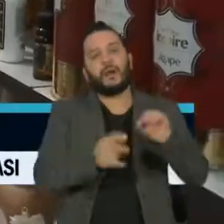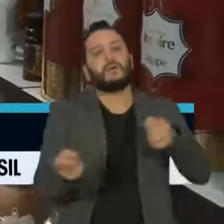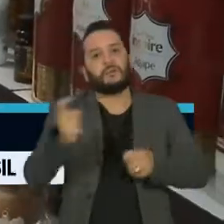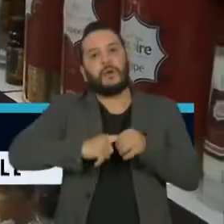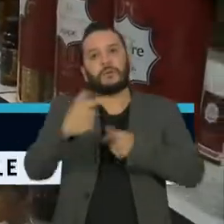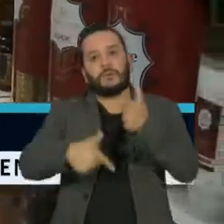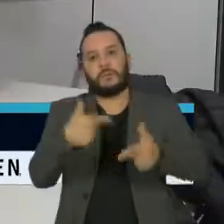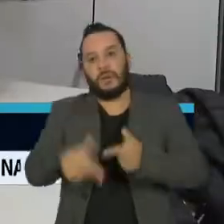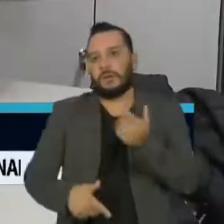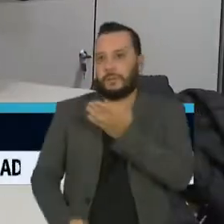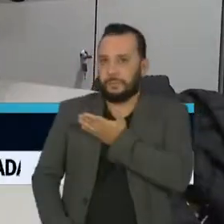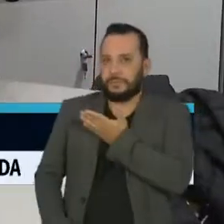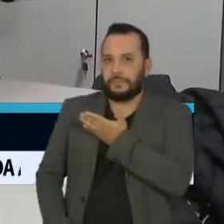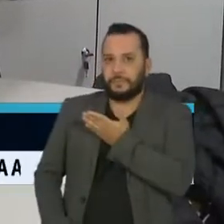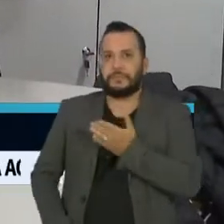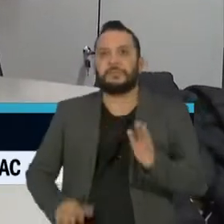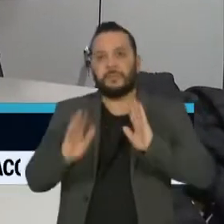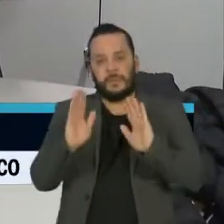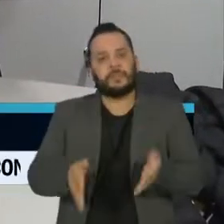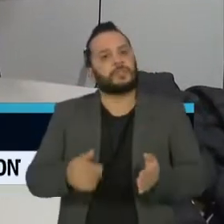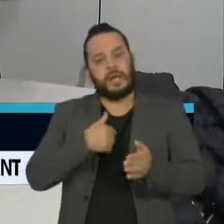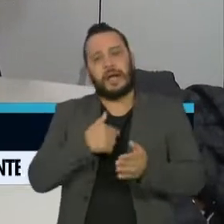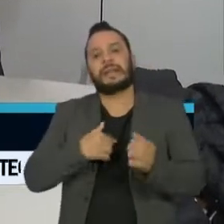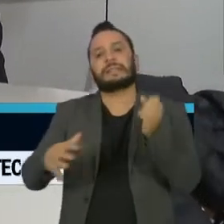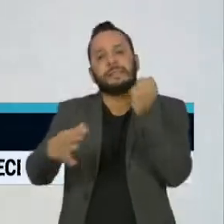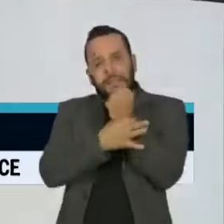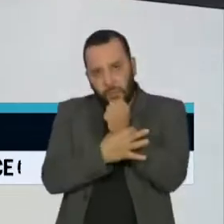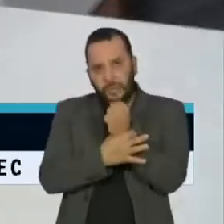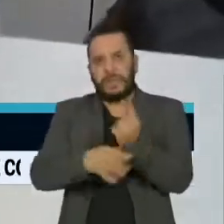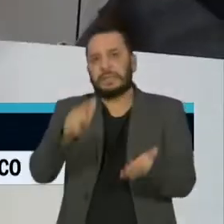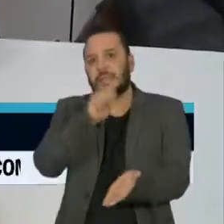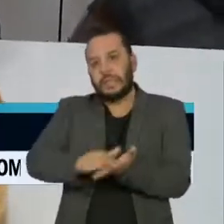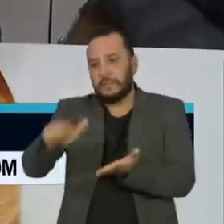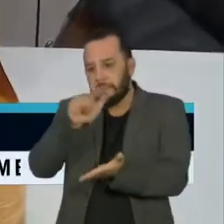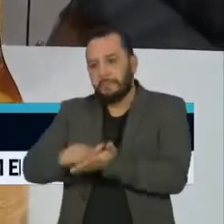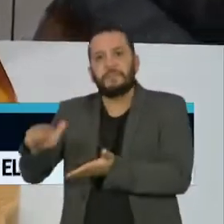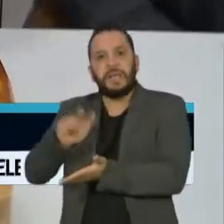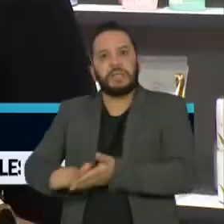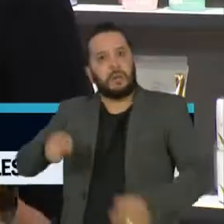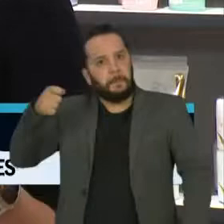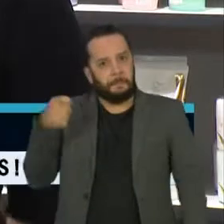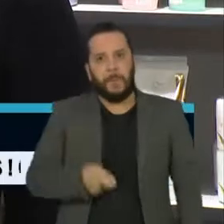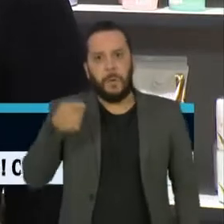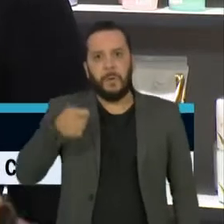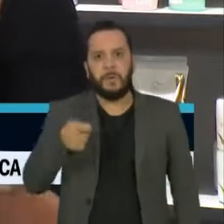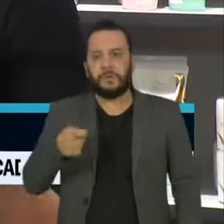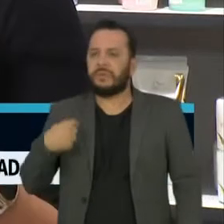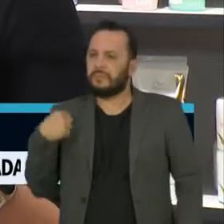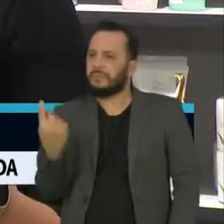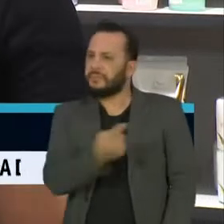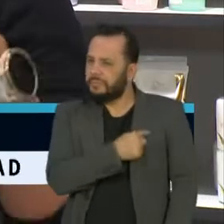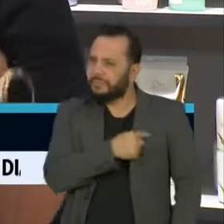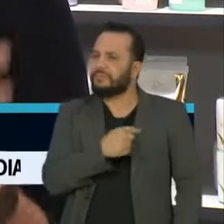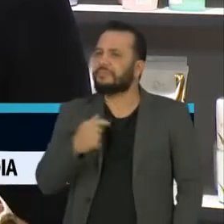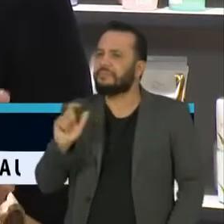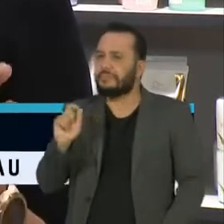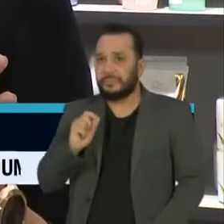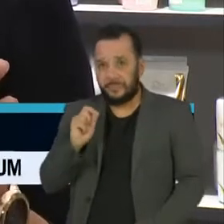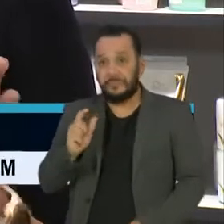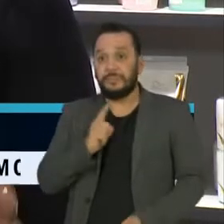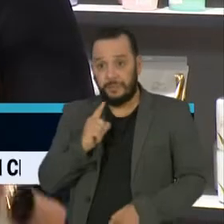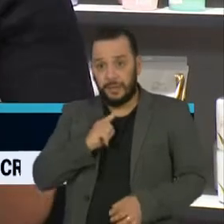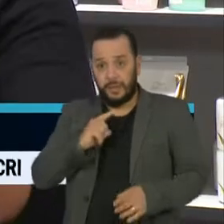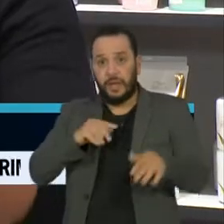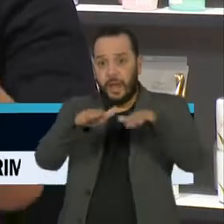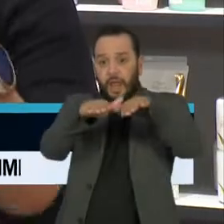retorno às atividades os cuidados com a segurança dos clientes vão ser mais rígidos a nossa ideia é disponibilizar como a gente